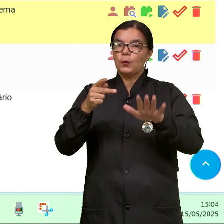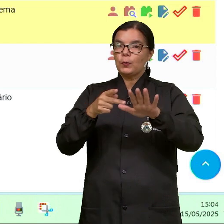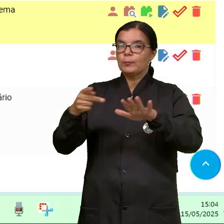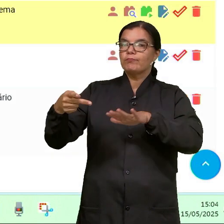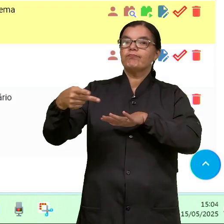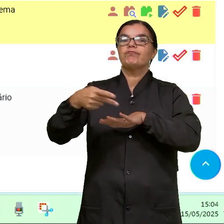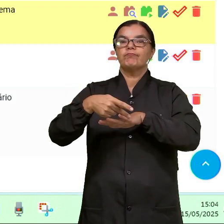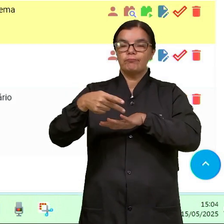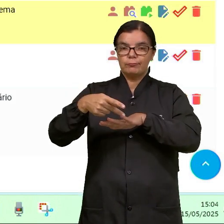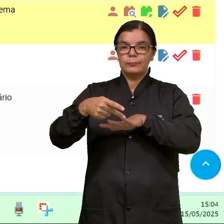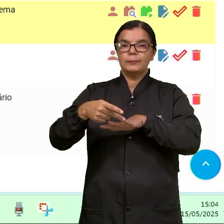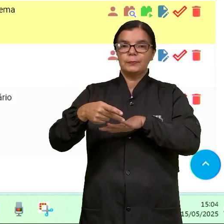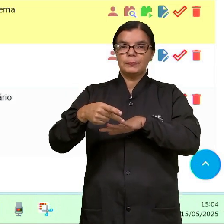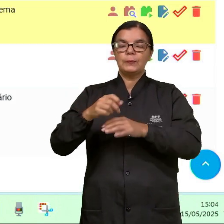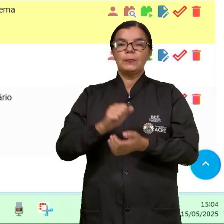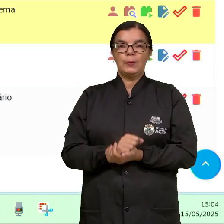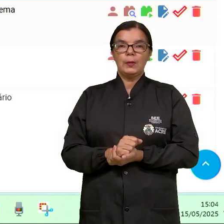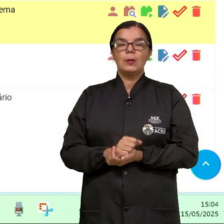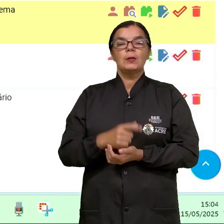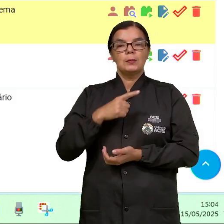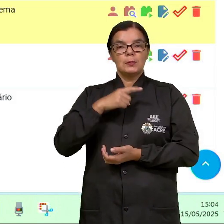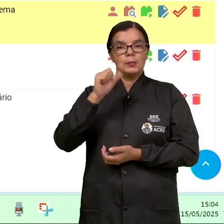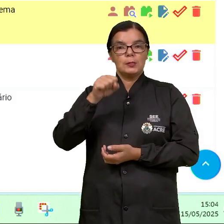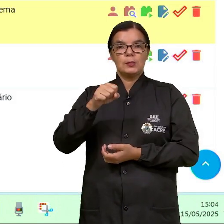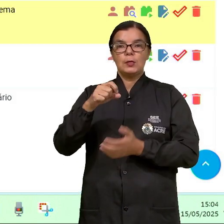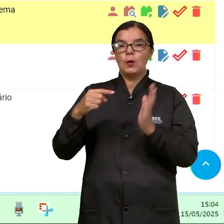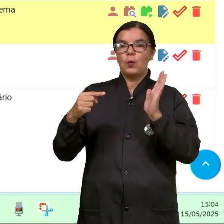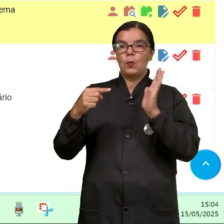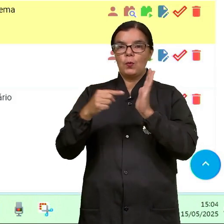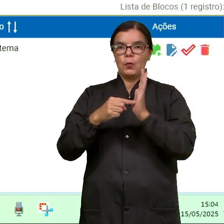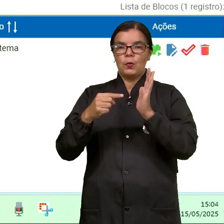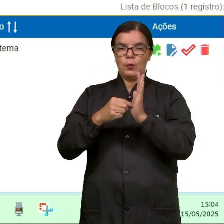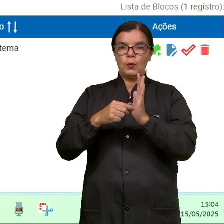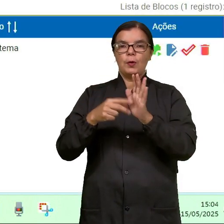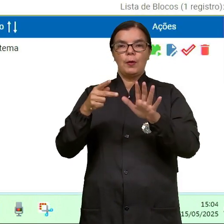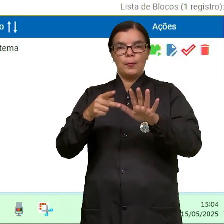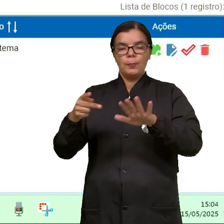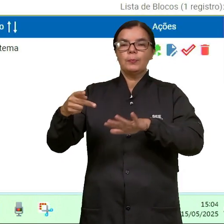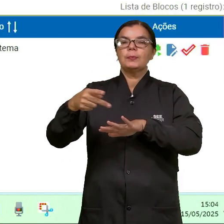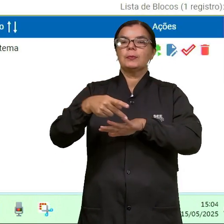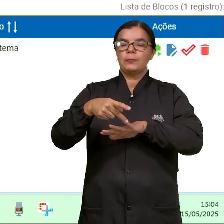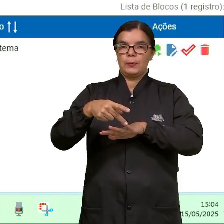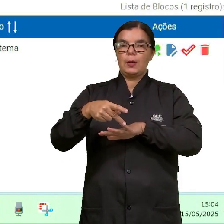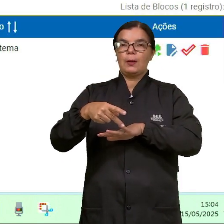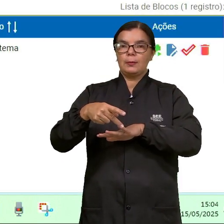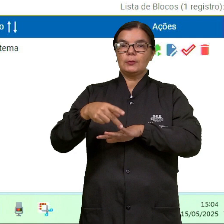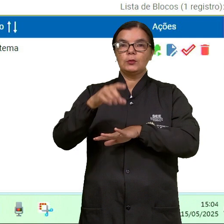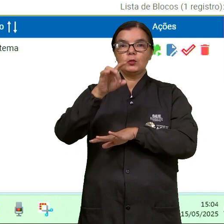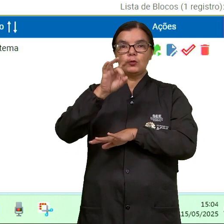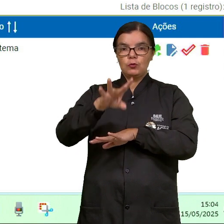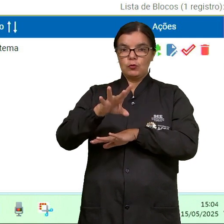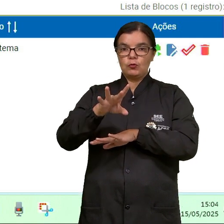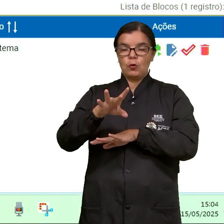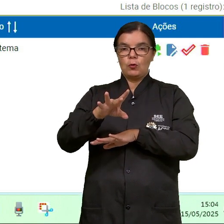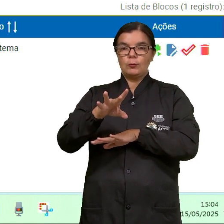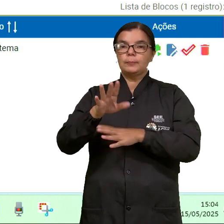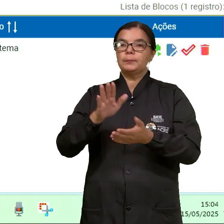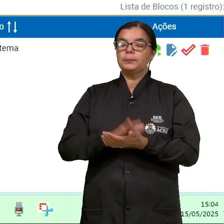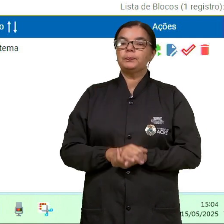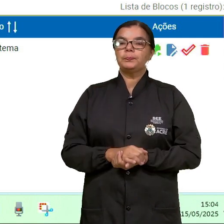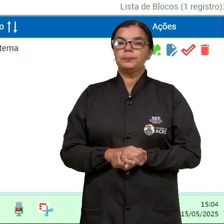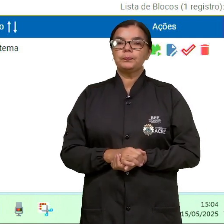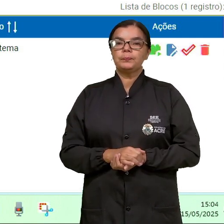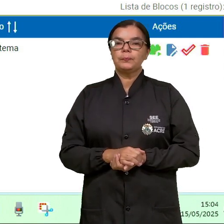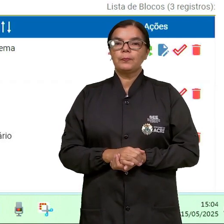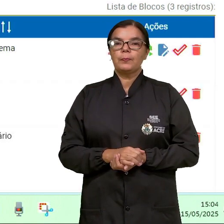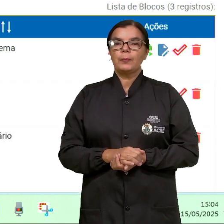prioritário, ele vai ficar como prioritário aqui. Se eu clicar aqui em cima, ó, prioritário, ele vai me trazer apenas os blocos prioritários,